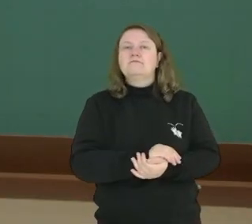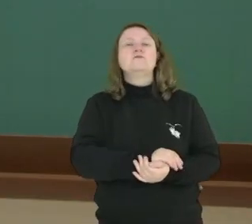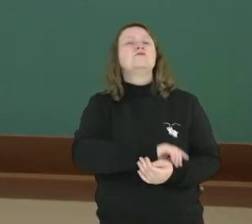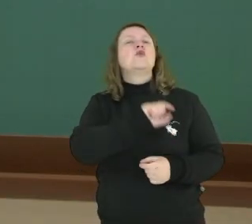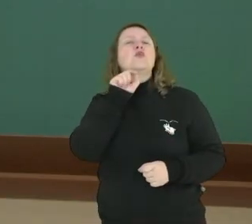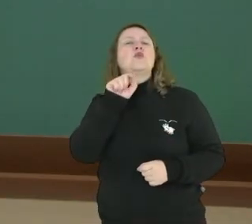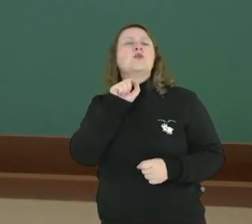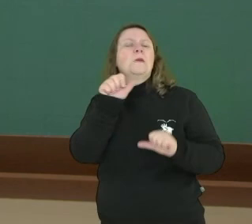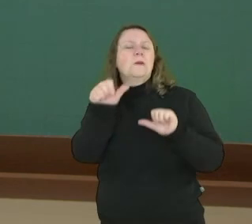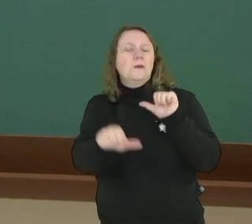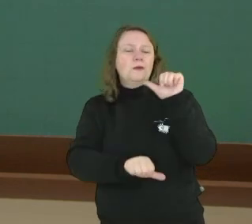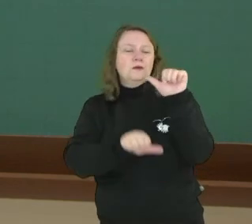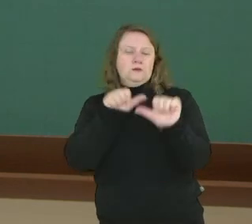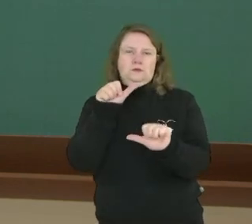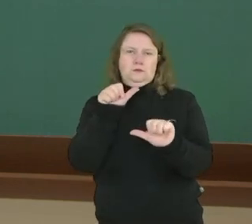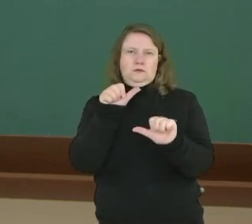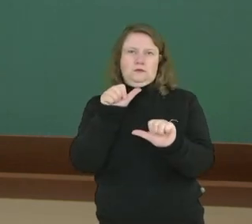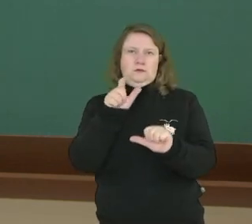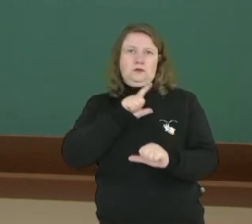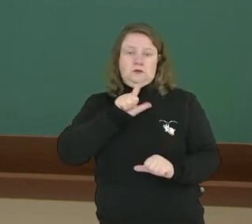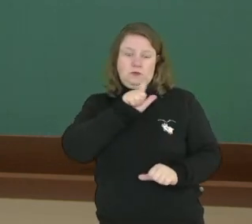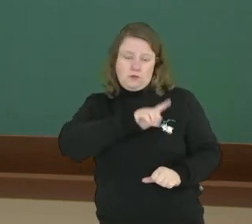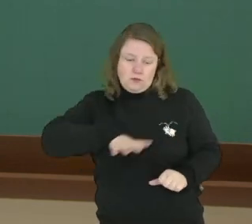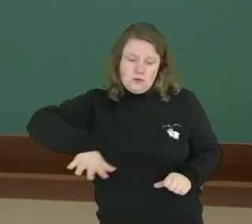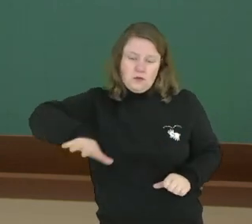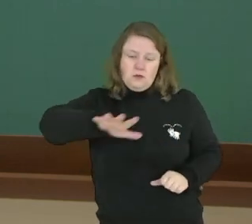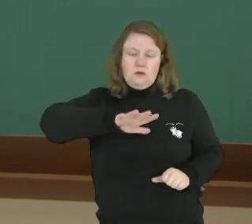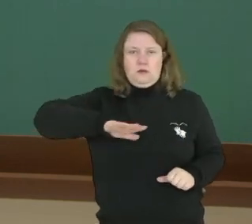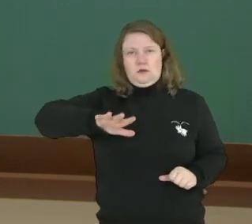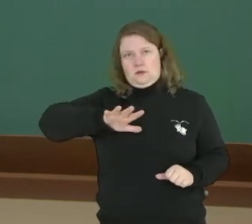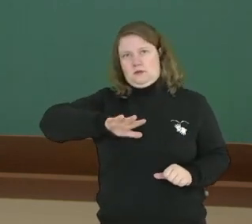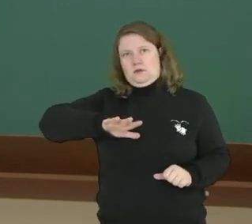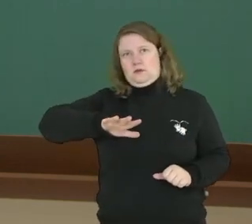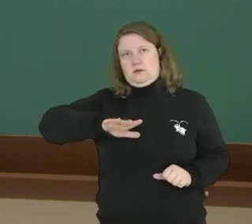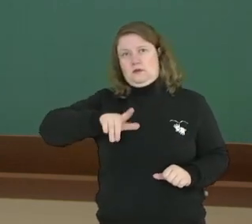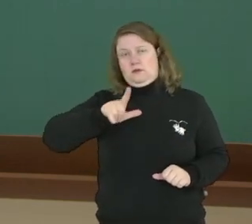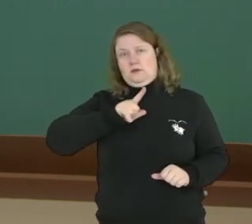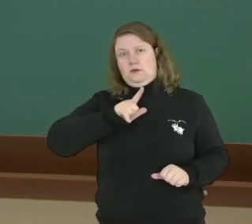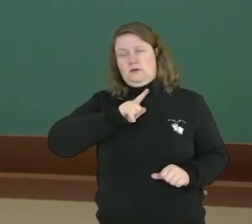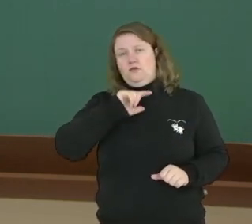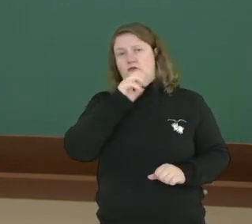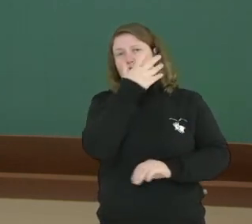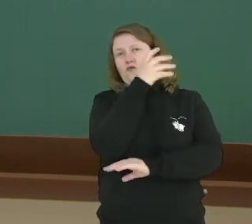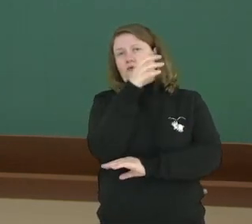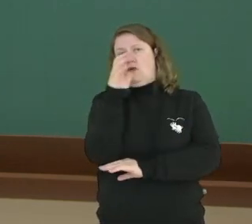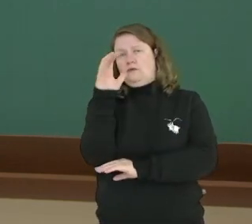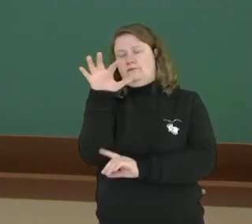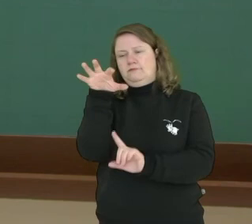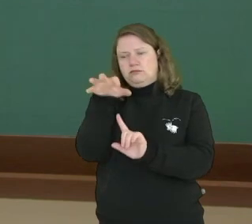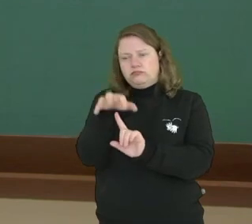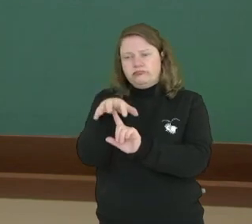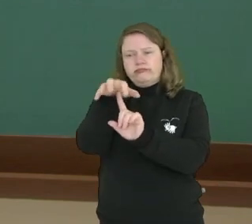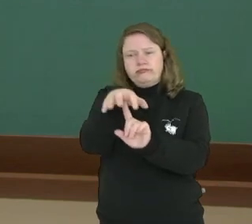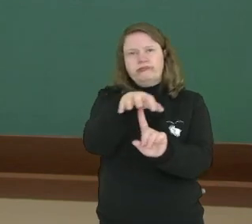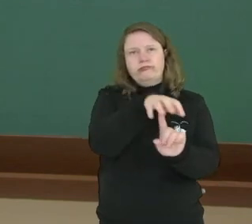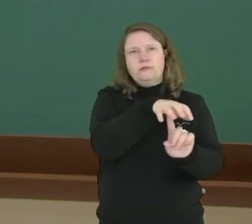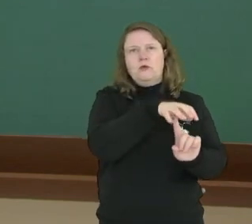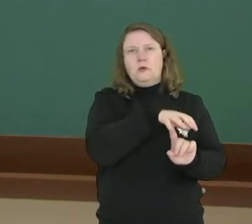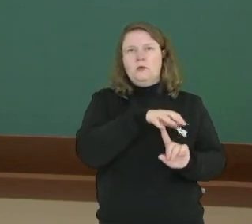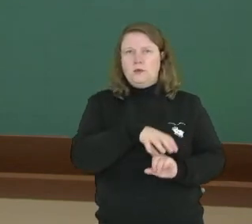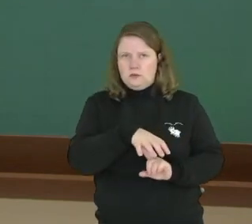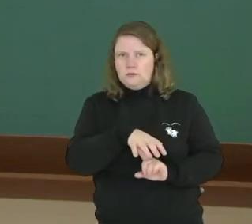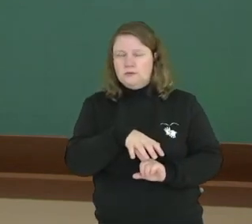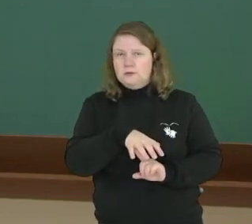gente vê? As áreas onde a gente tinha presença da floresta de araucária e até mesmo áreas de